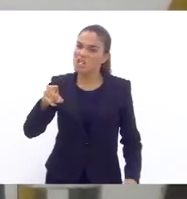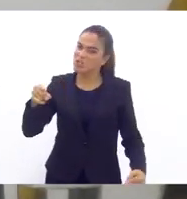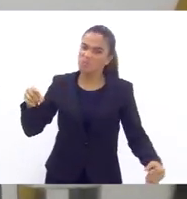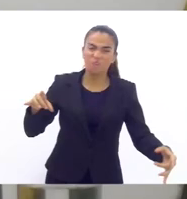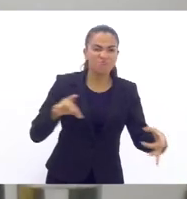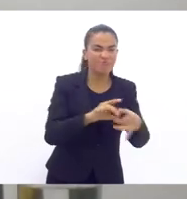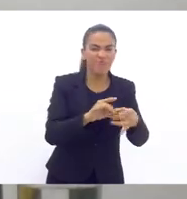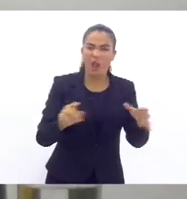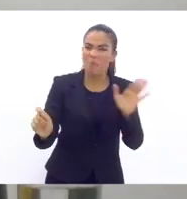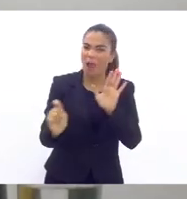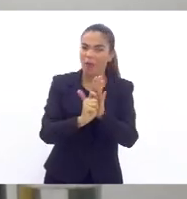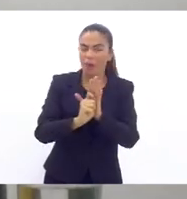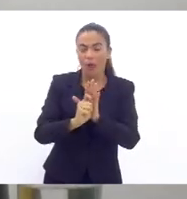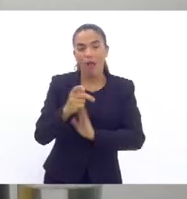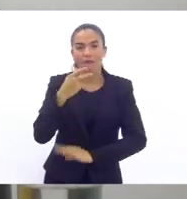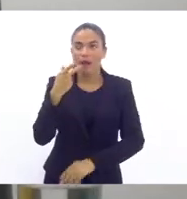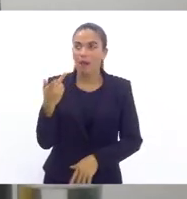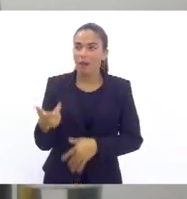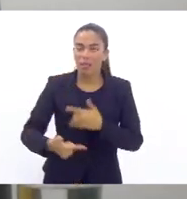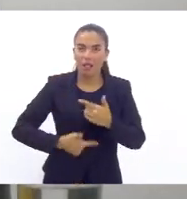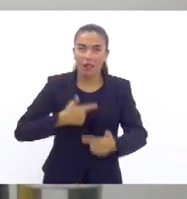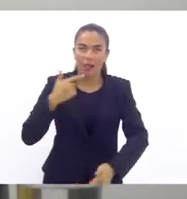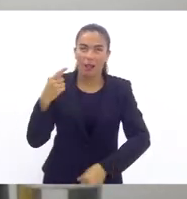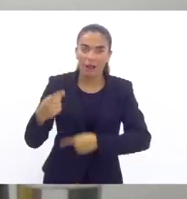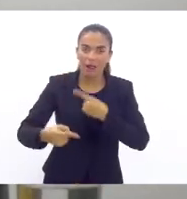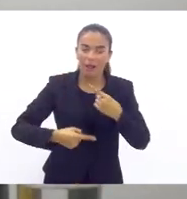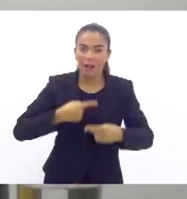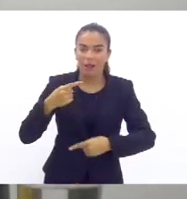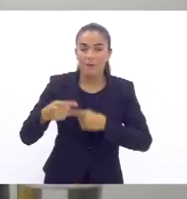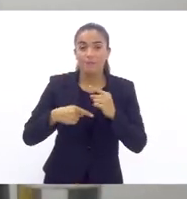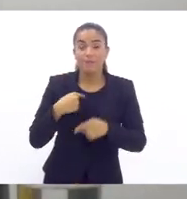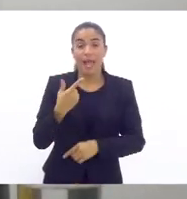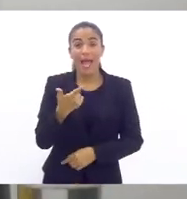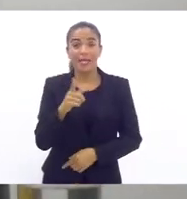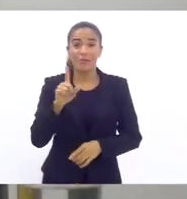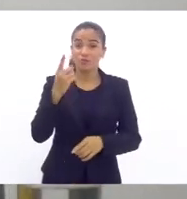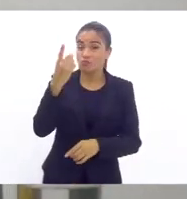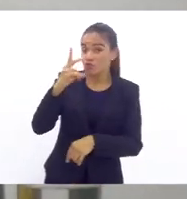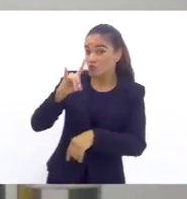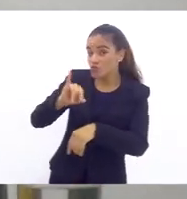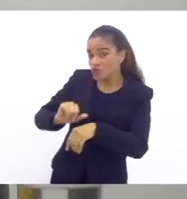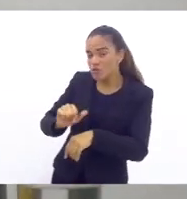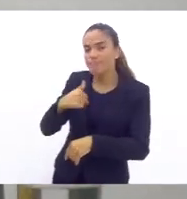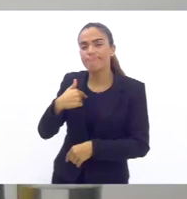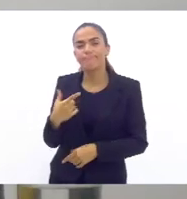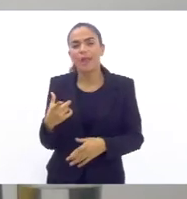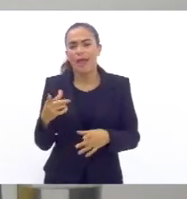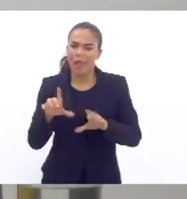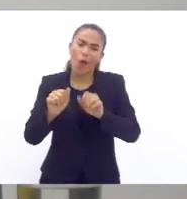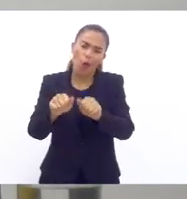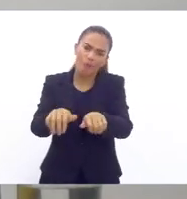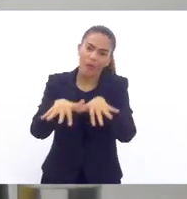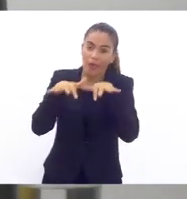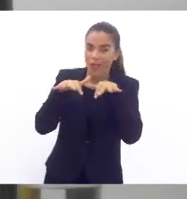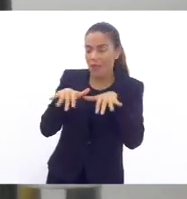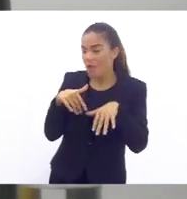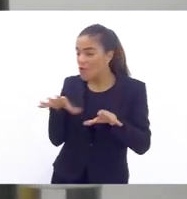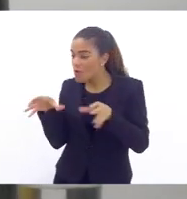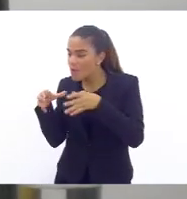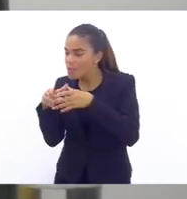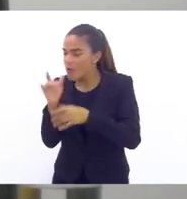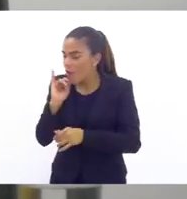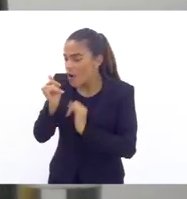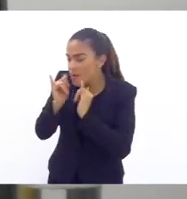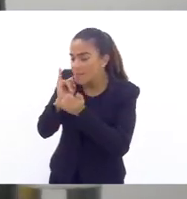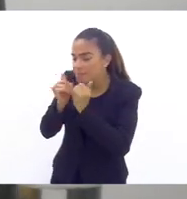pessoal deitam lacrações em cima aí um dia tava lá uns seios desses assim eu falei claro era no plenário eu cheguei num grupinho e falei olha